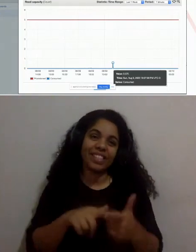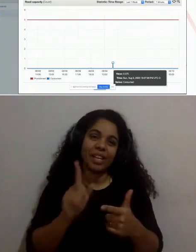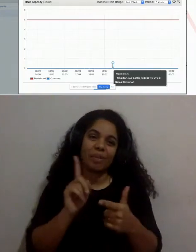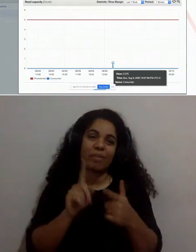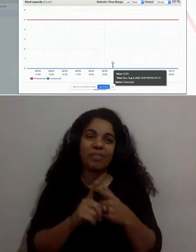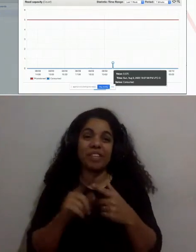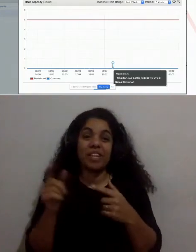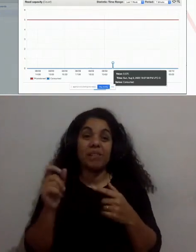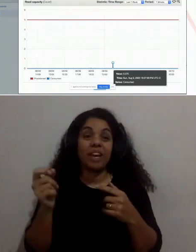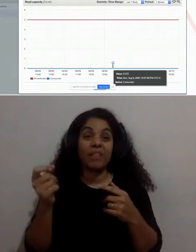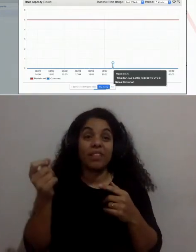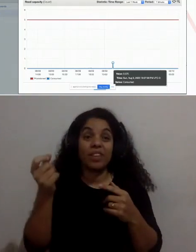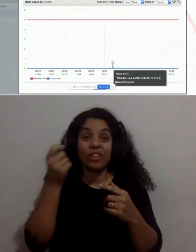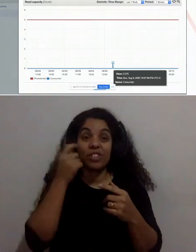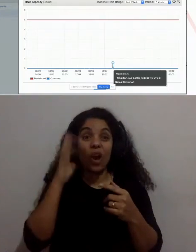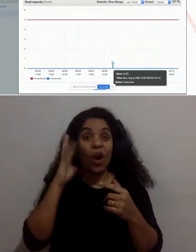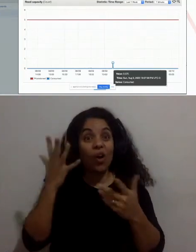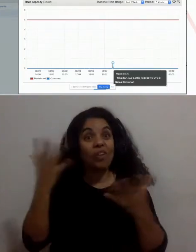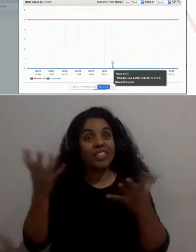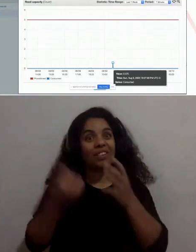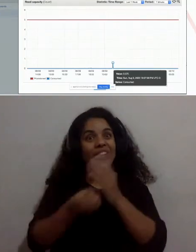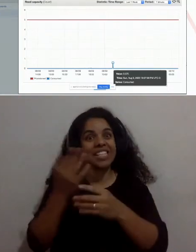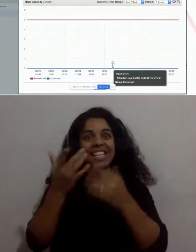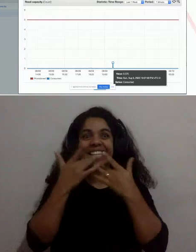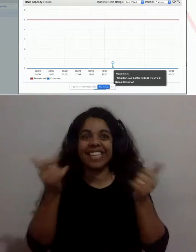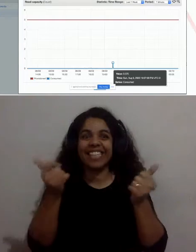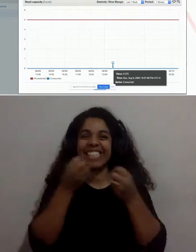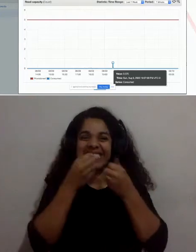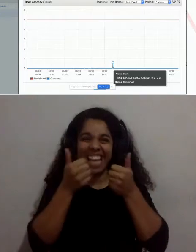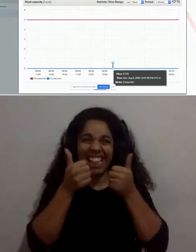Pronto, sozinho resolveu aparecer aqui, acredita? Delícia!